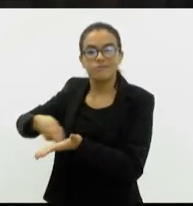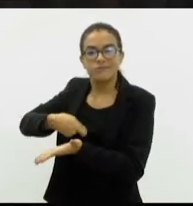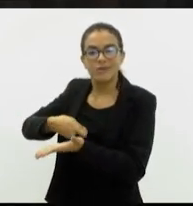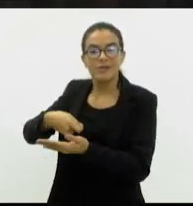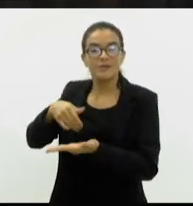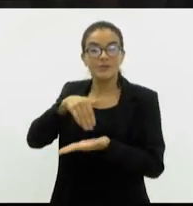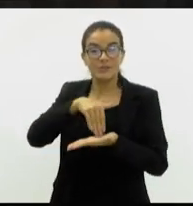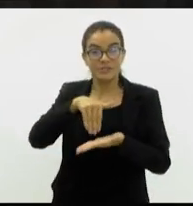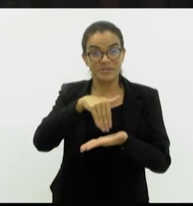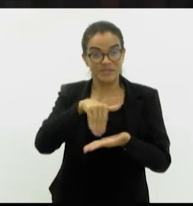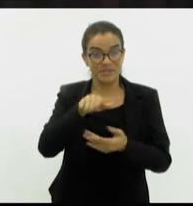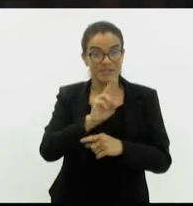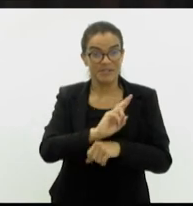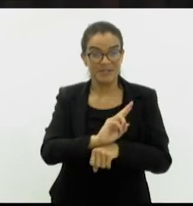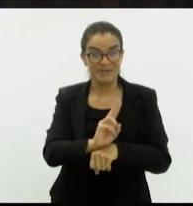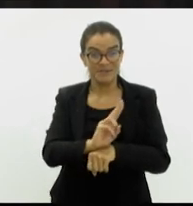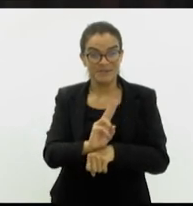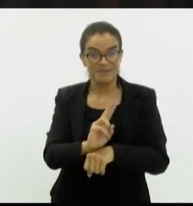de